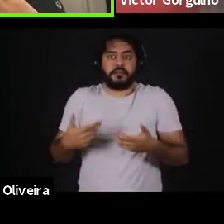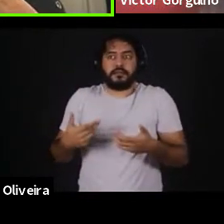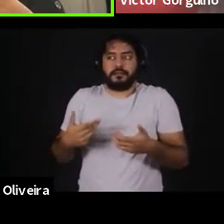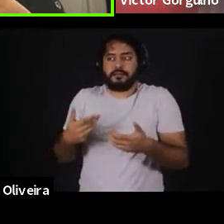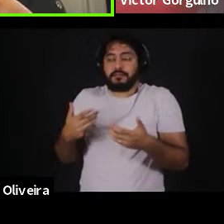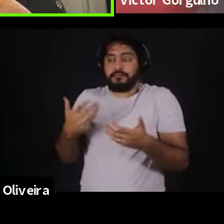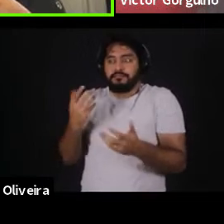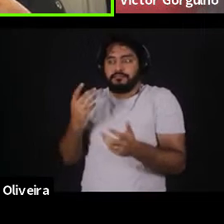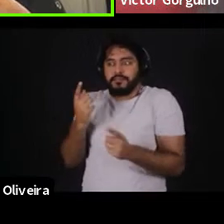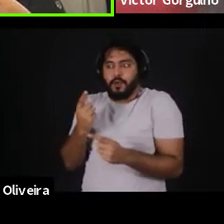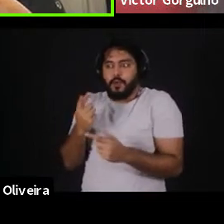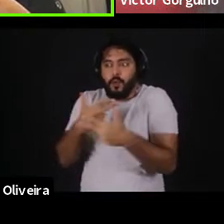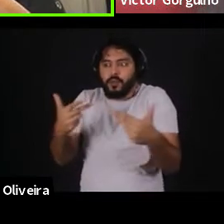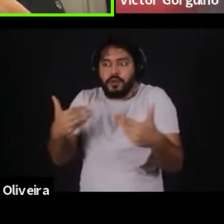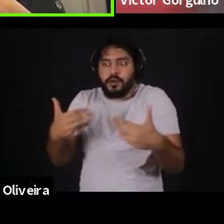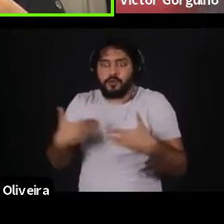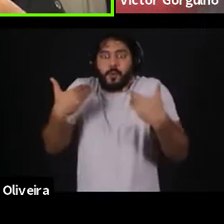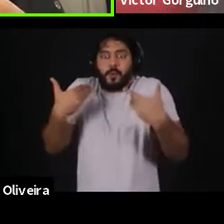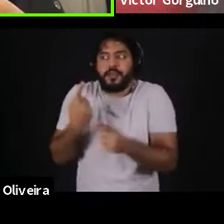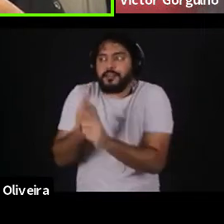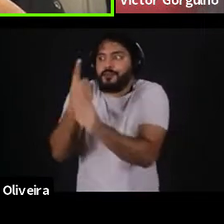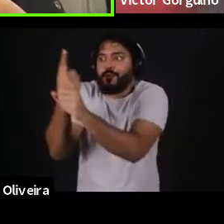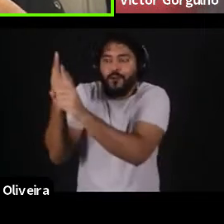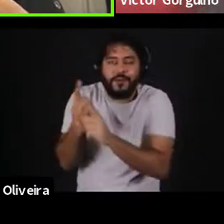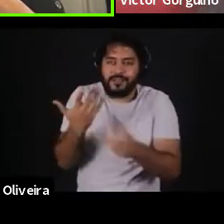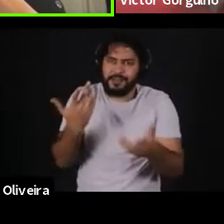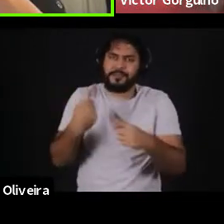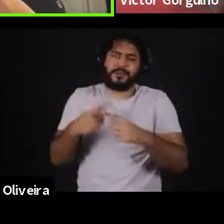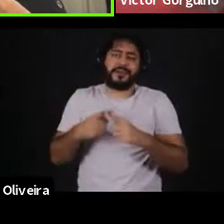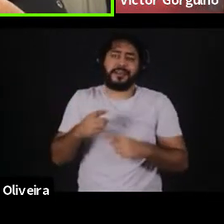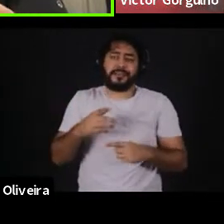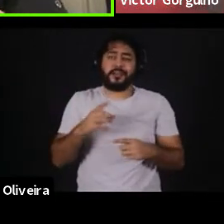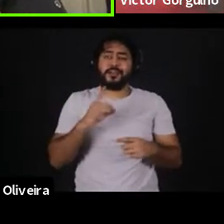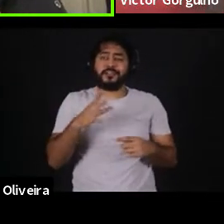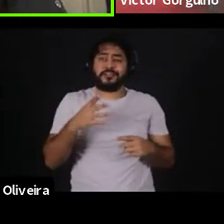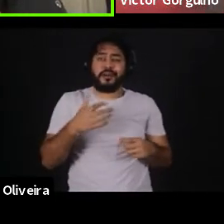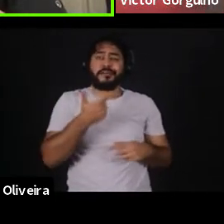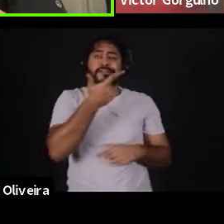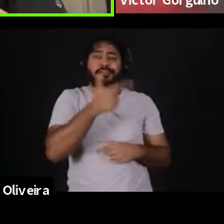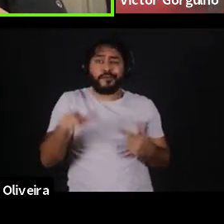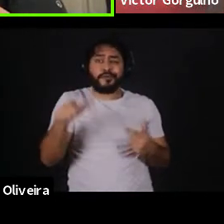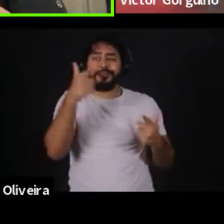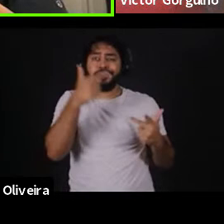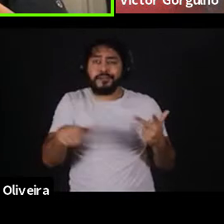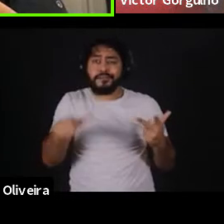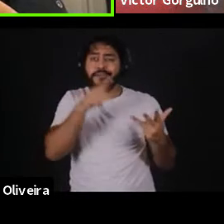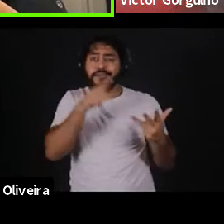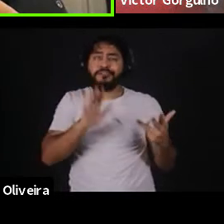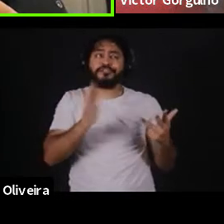gente ficar só fazendo o que já existe, por favor, né? Então, eu acho isso bem interessante,